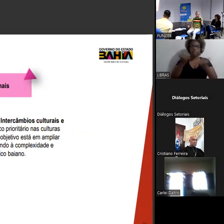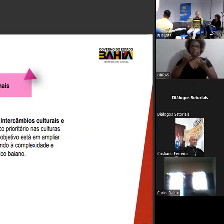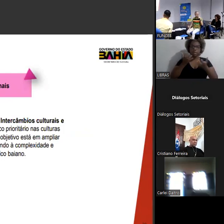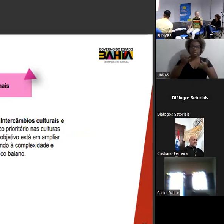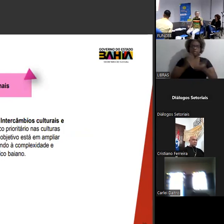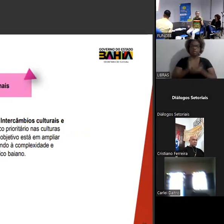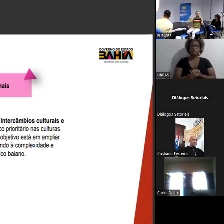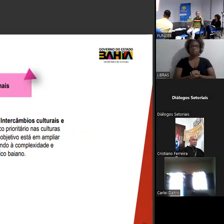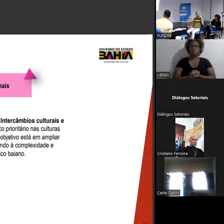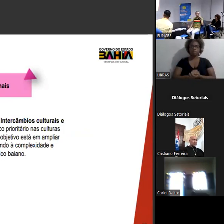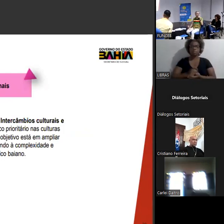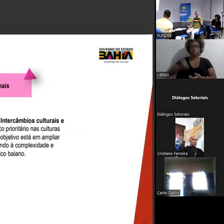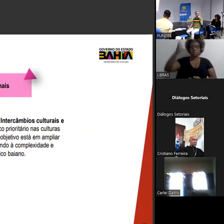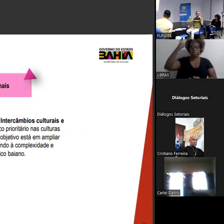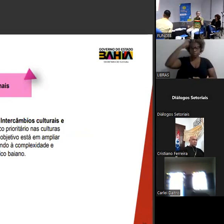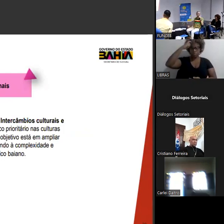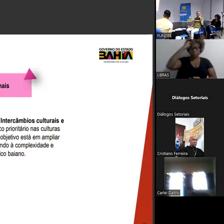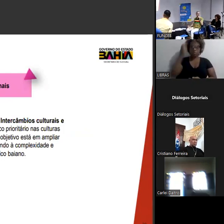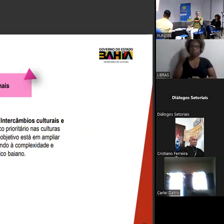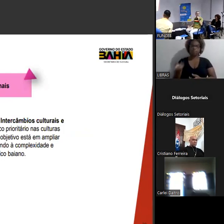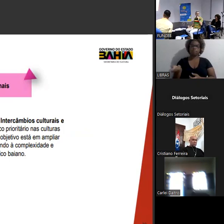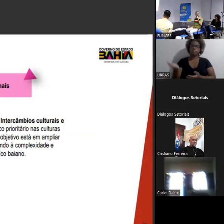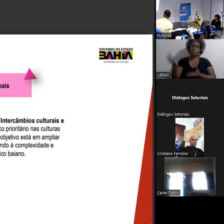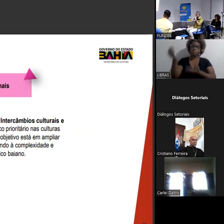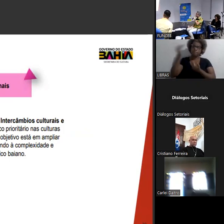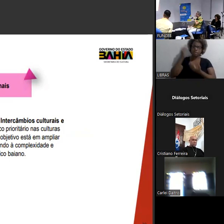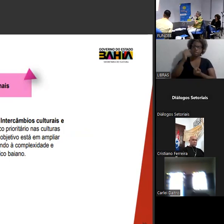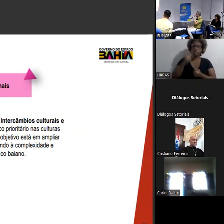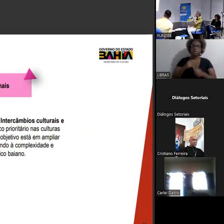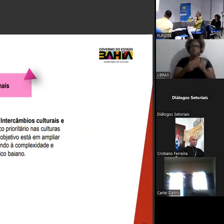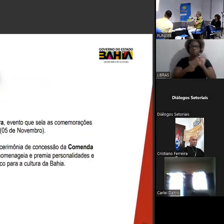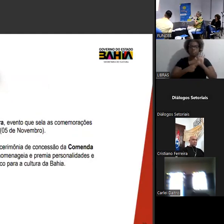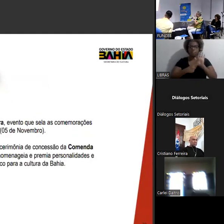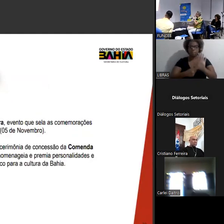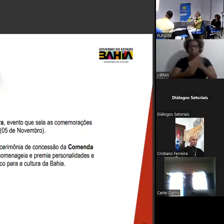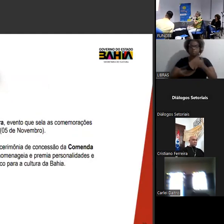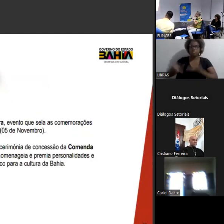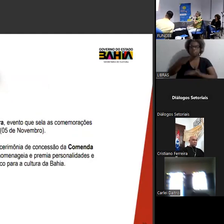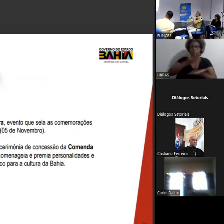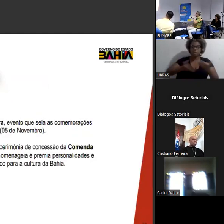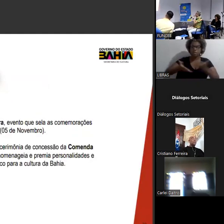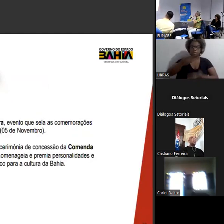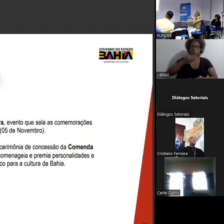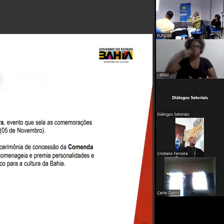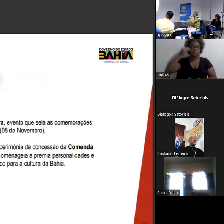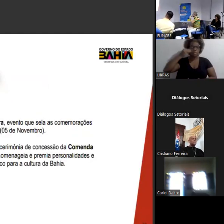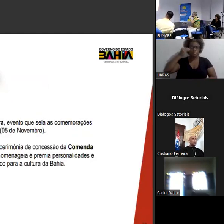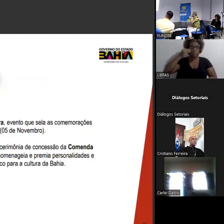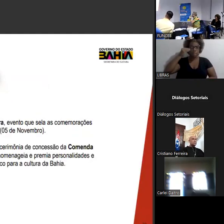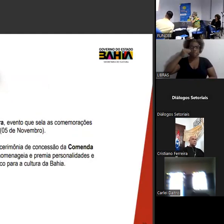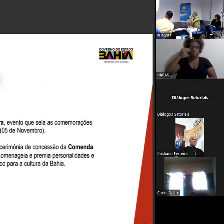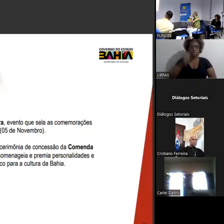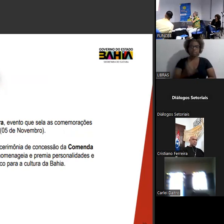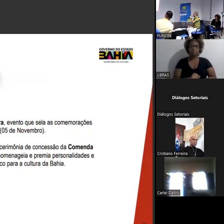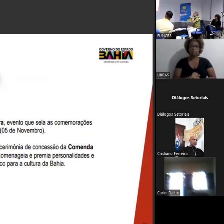outros espaços também venham até aqui, tenham oportunidade de apresentação e de troca de experiências. E a realização da Semana da